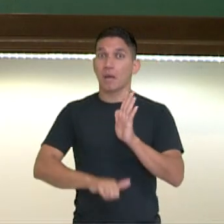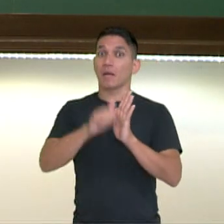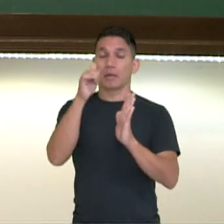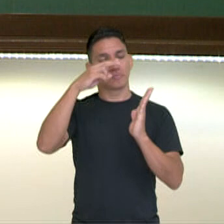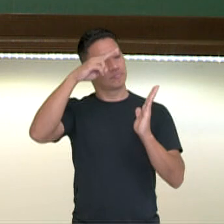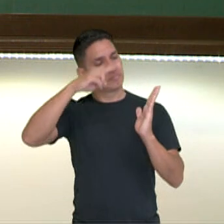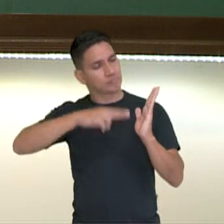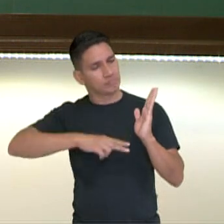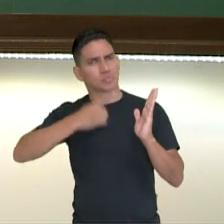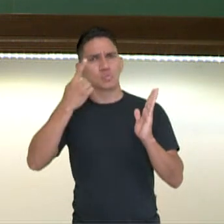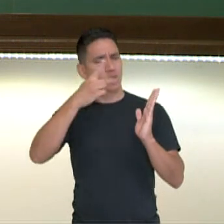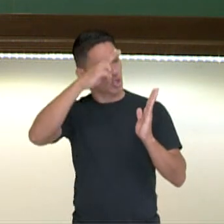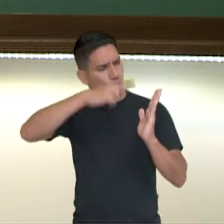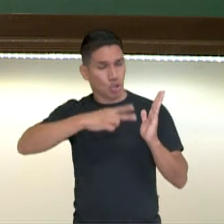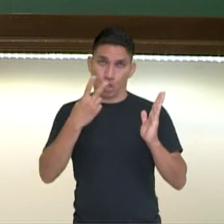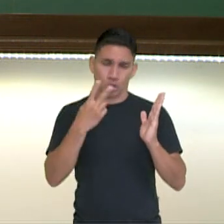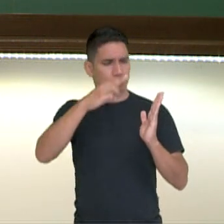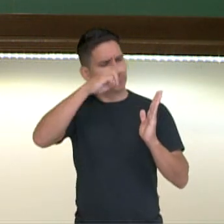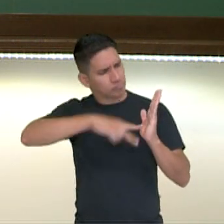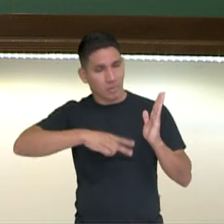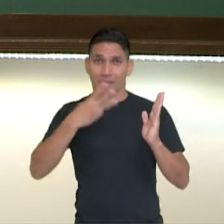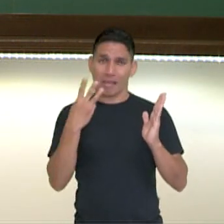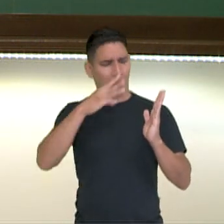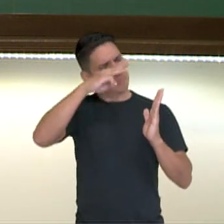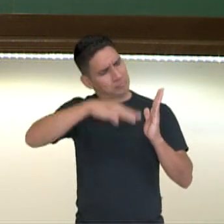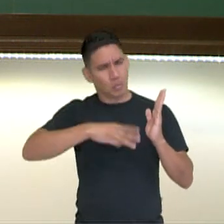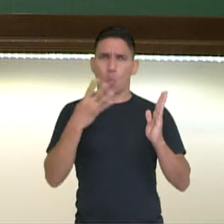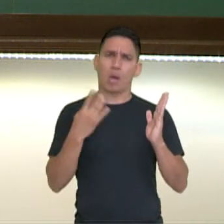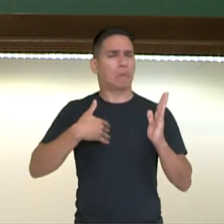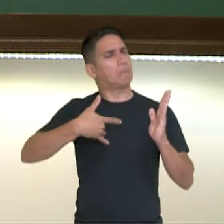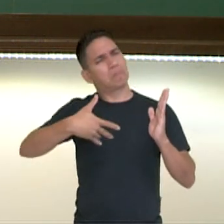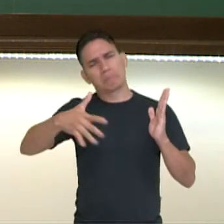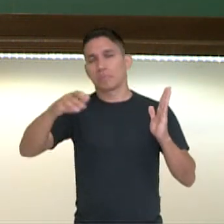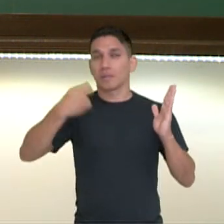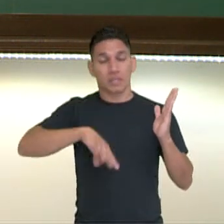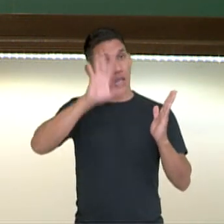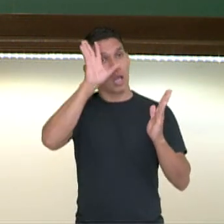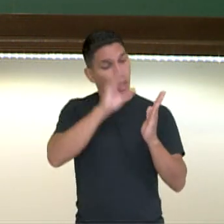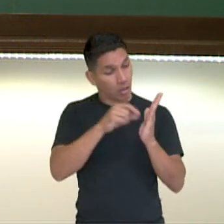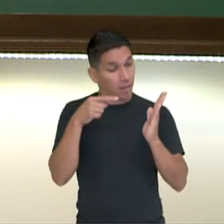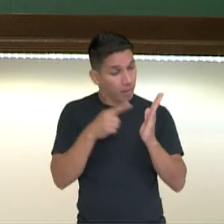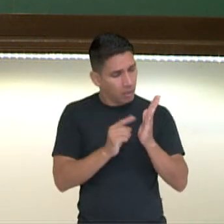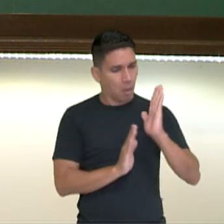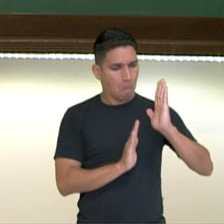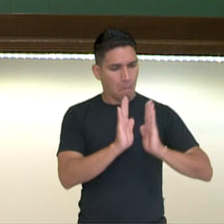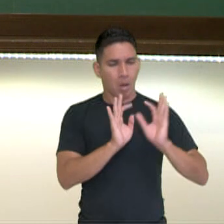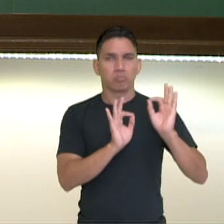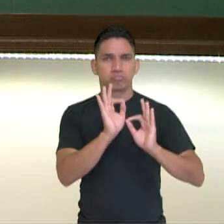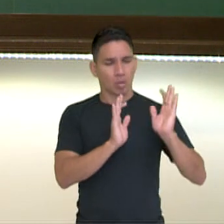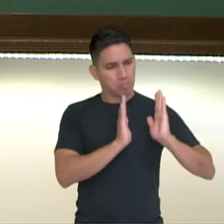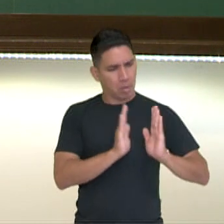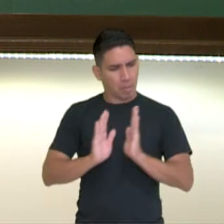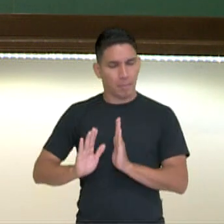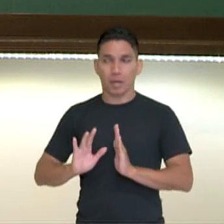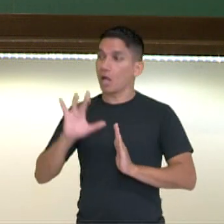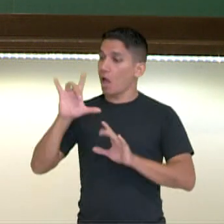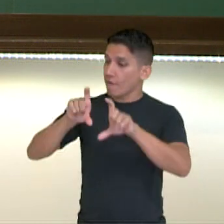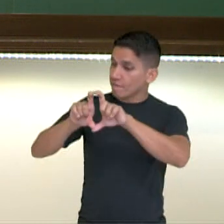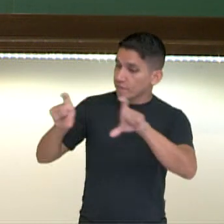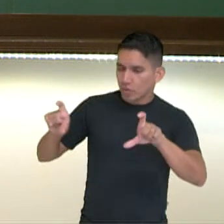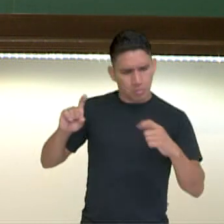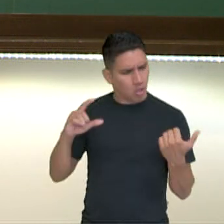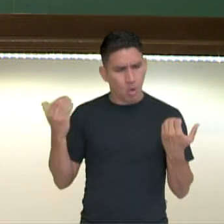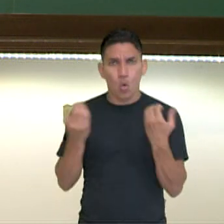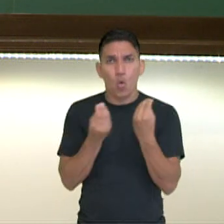exercício. 1, 2 vezes, 3 vezes, quantas vezes for necessário, organizar os dados, pegar a fórmula